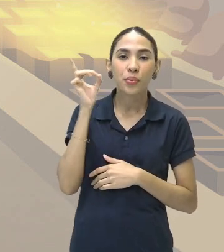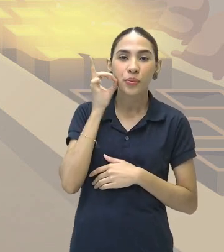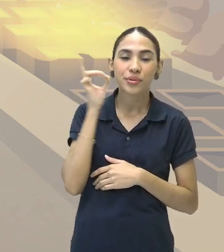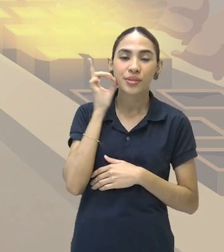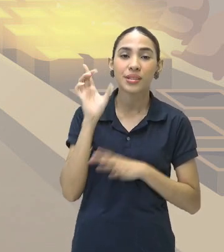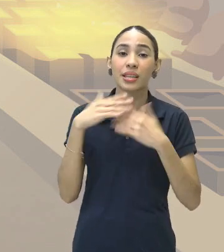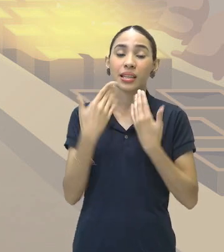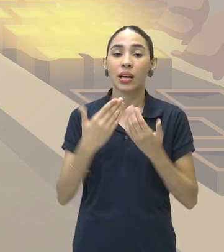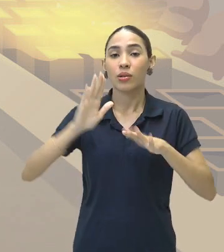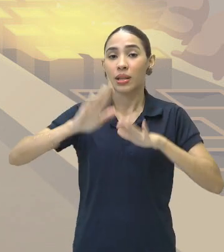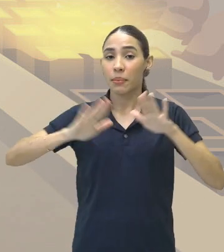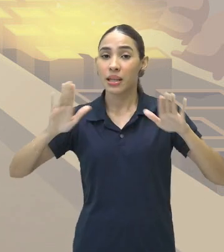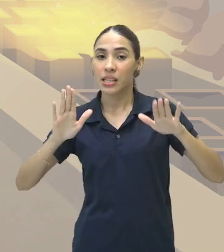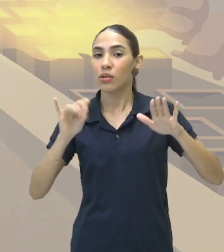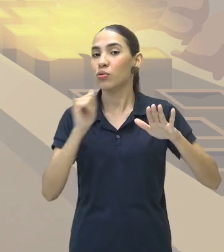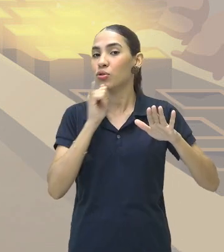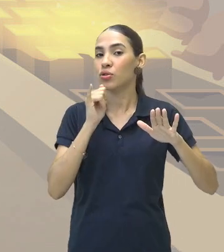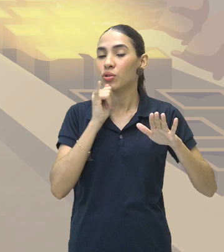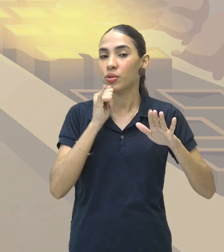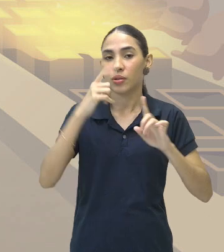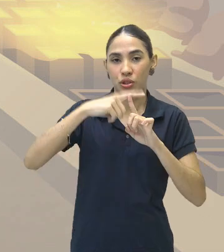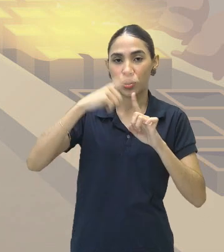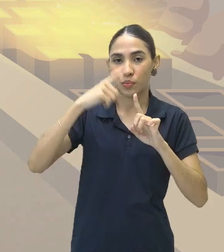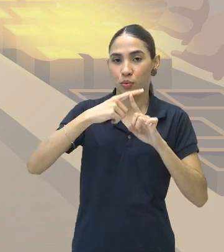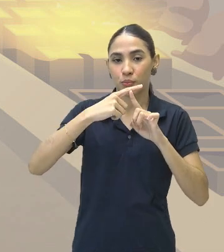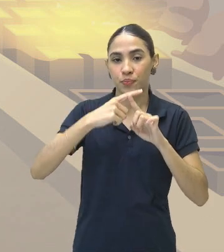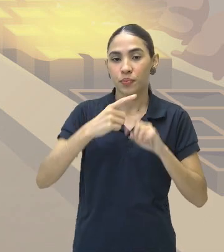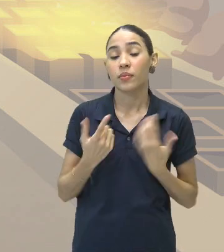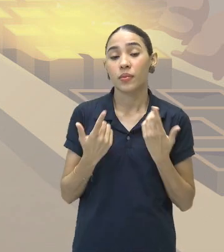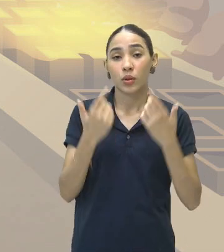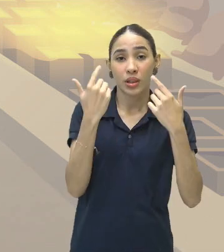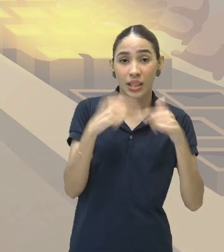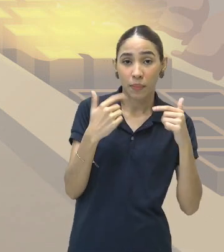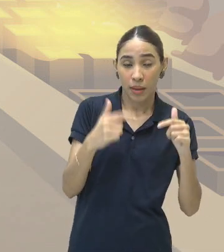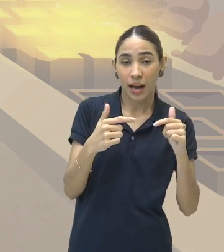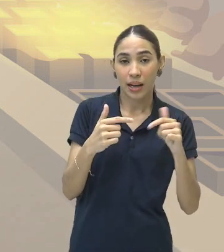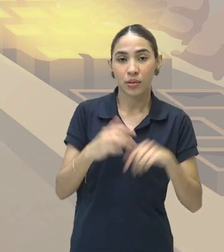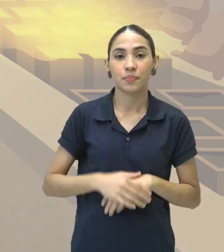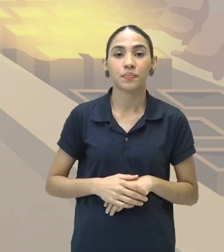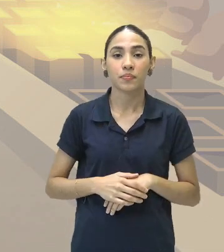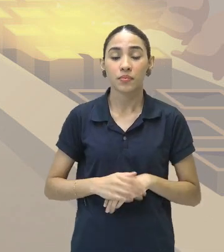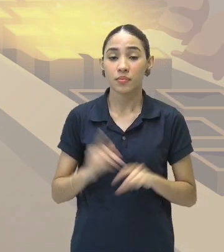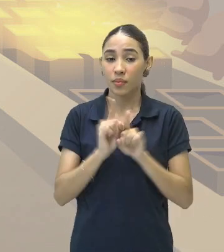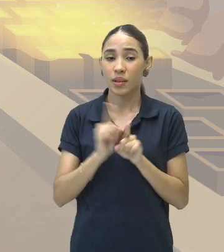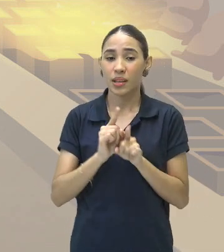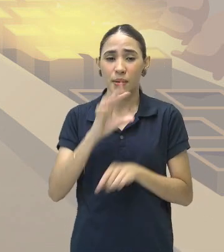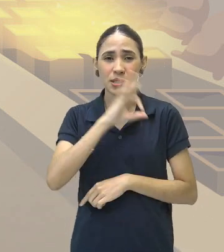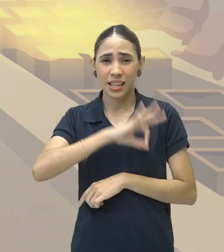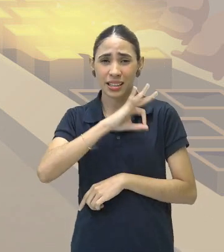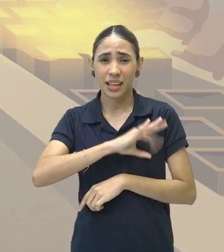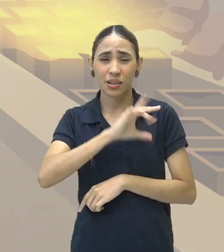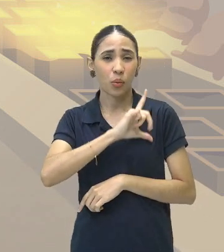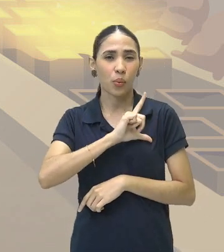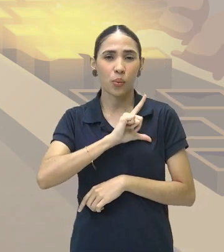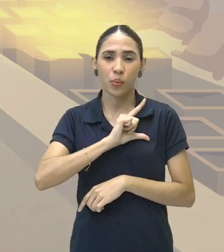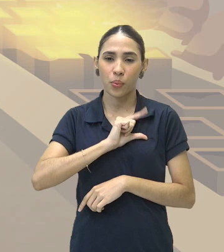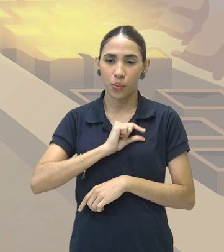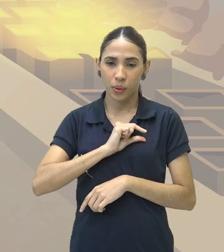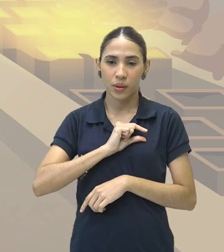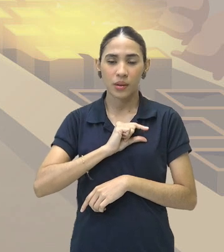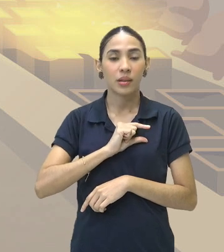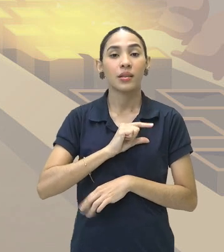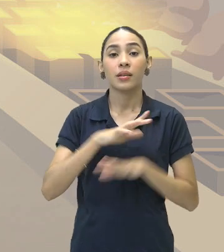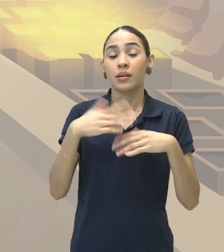a demanda do burguês. E eles trabalhavam por baixos salários. Como havia